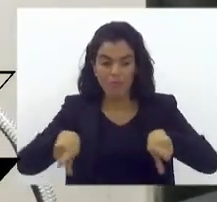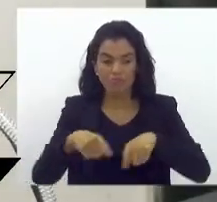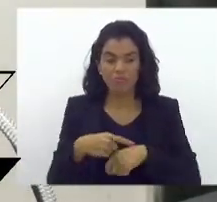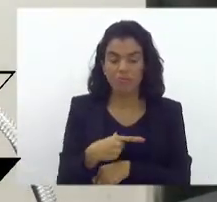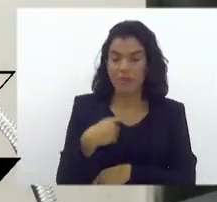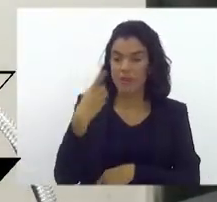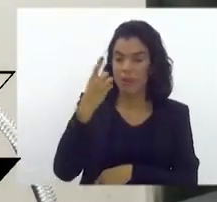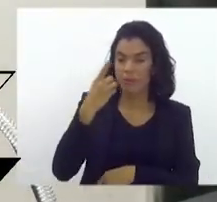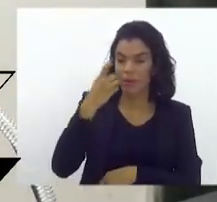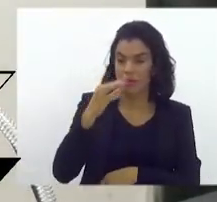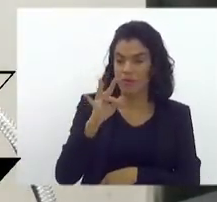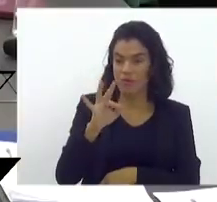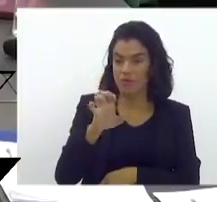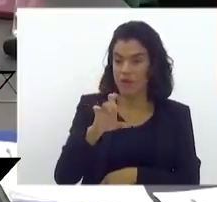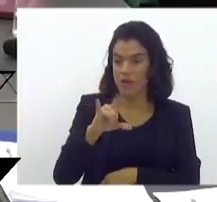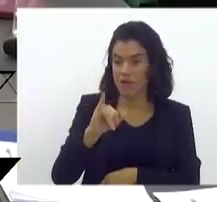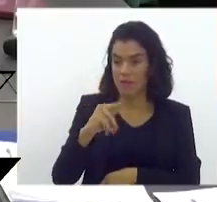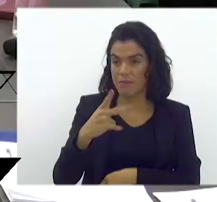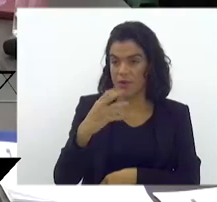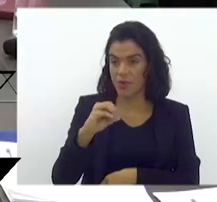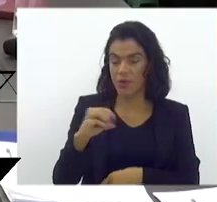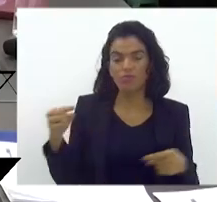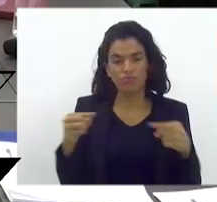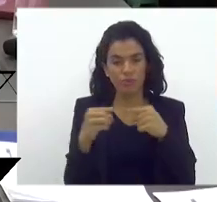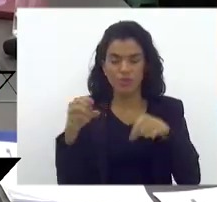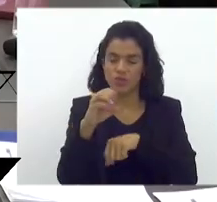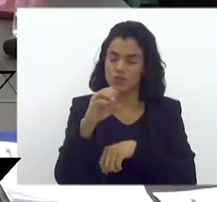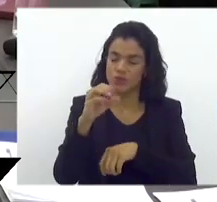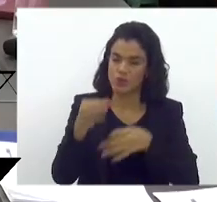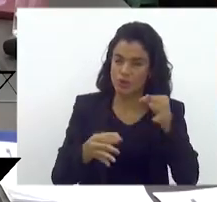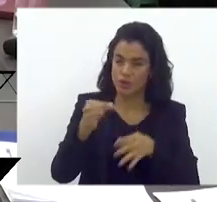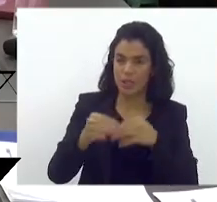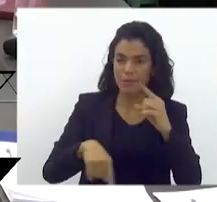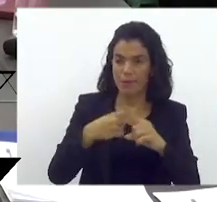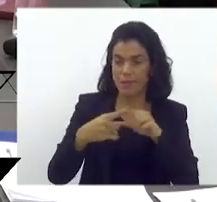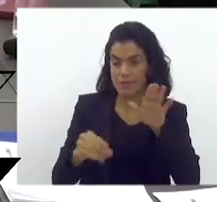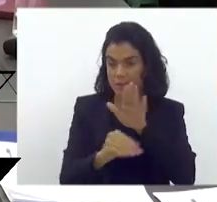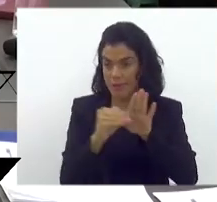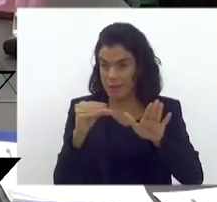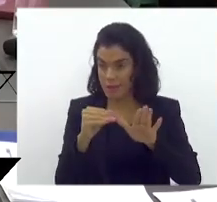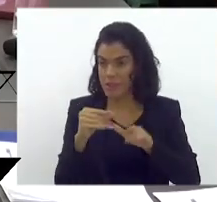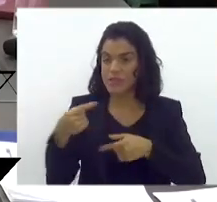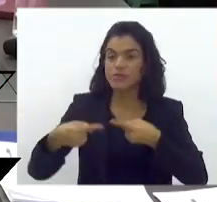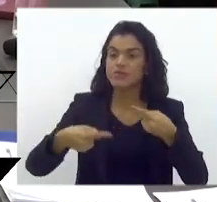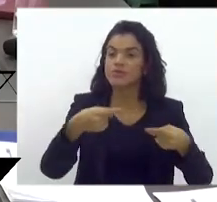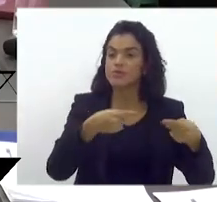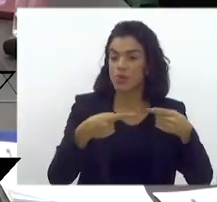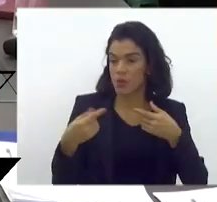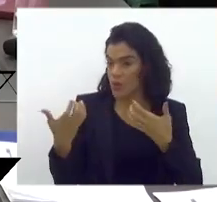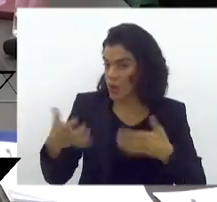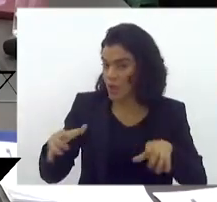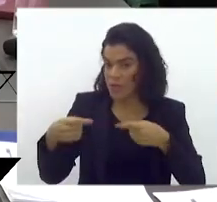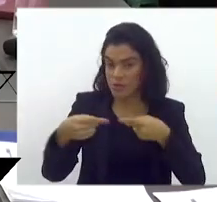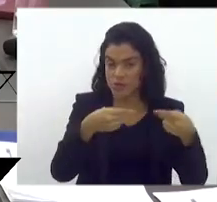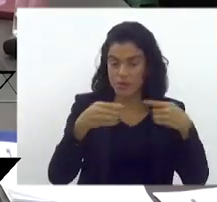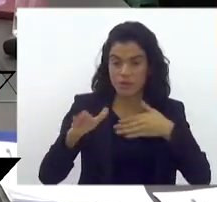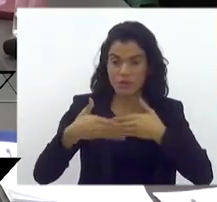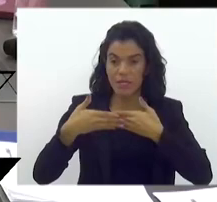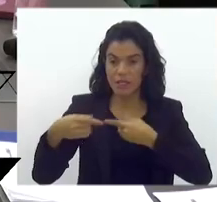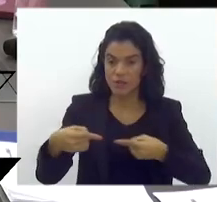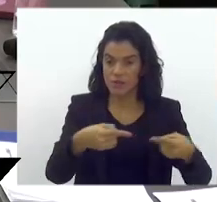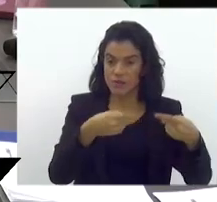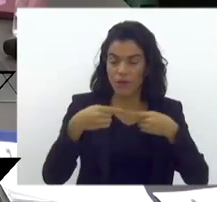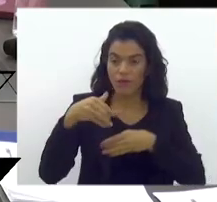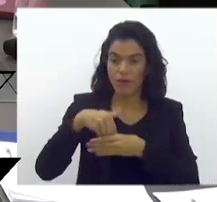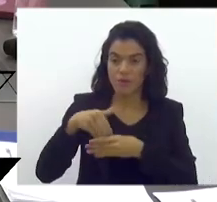deputado Filipinho Raves. Juridicidade com emendas, presidente. Em discussão. Não havendo quem queira discutir, encerrada a discussão.